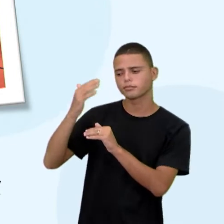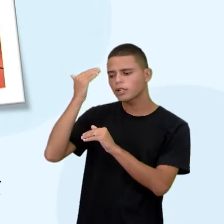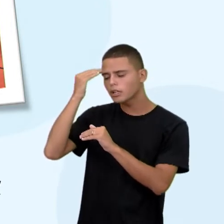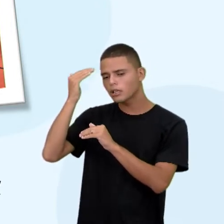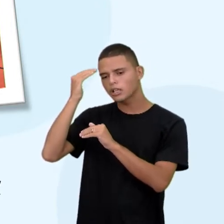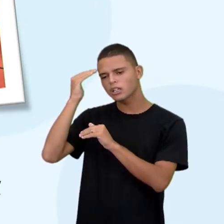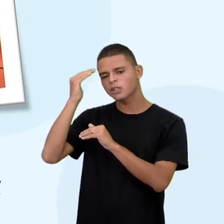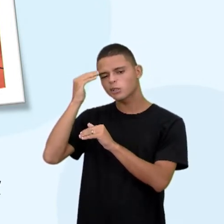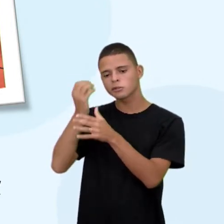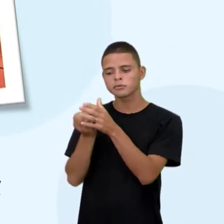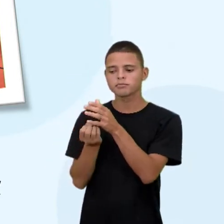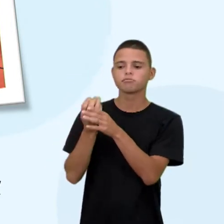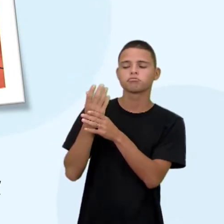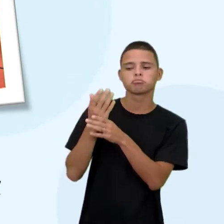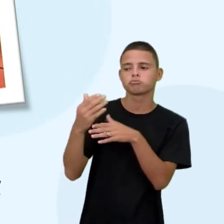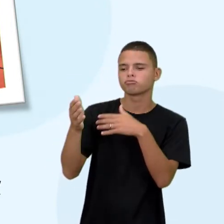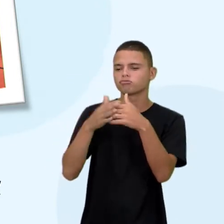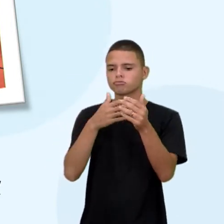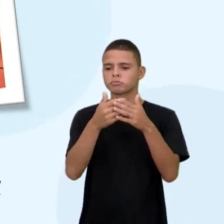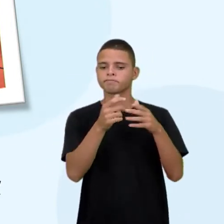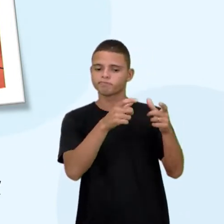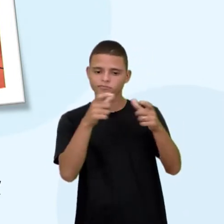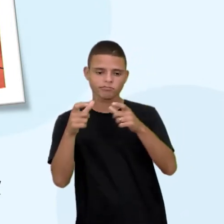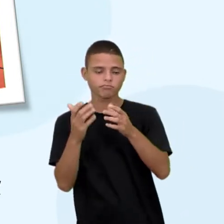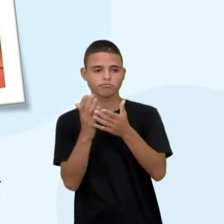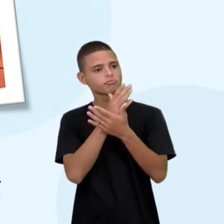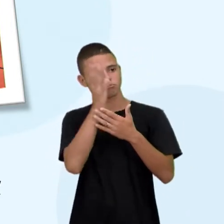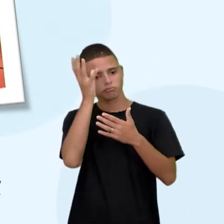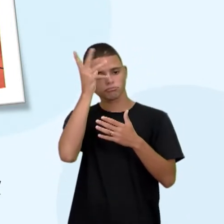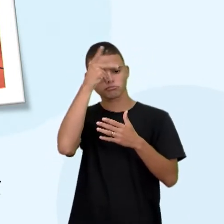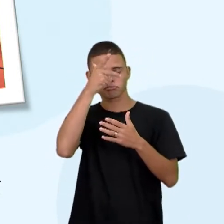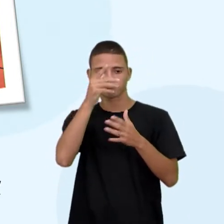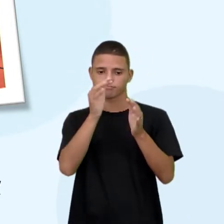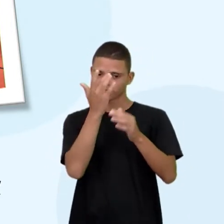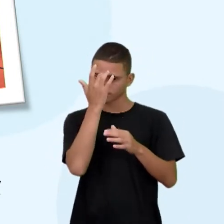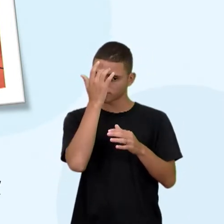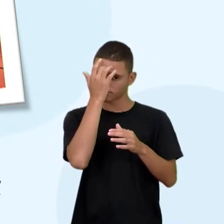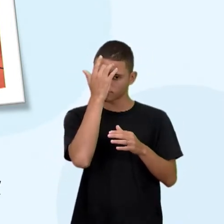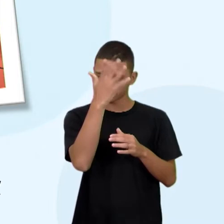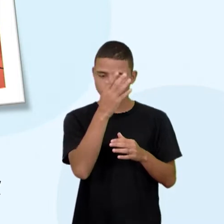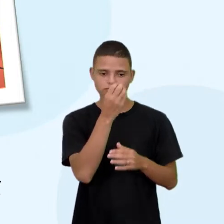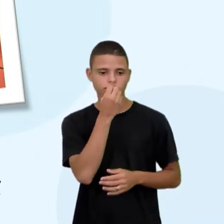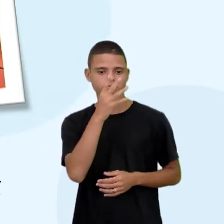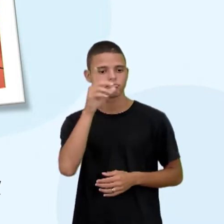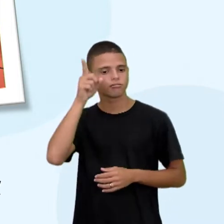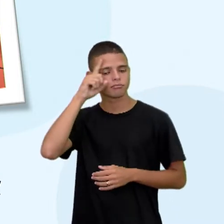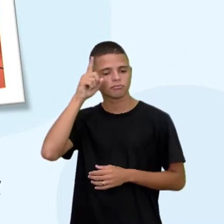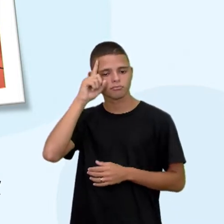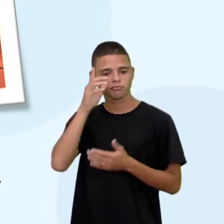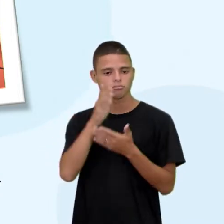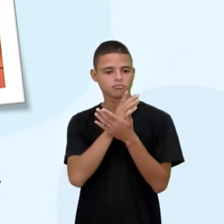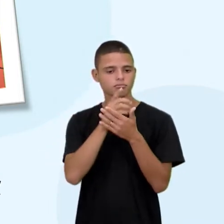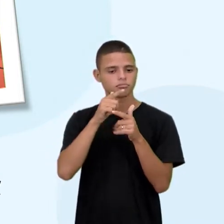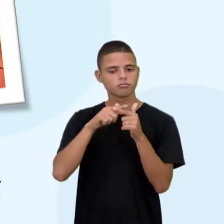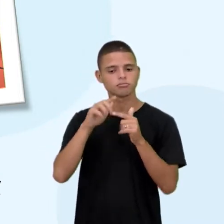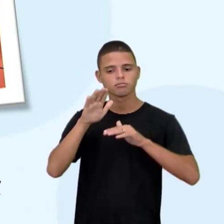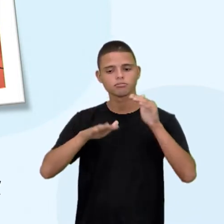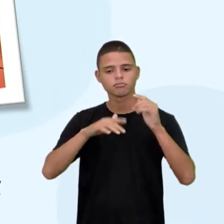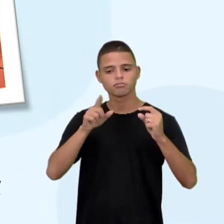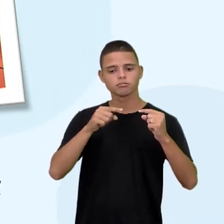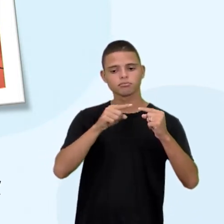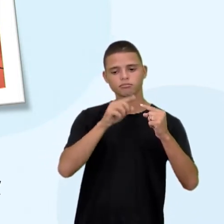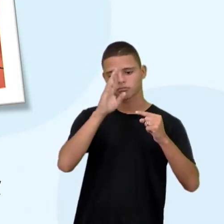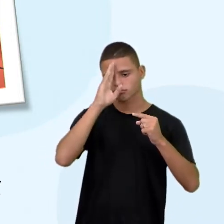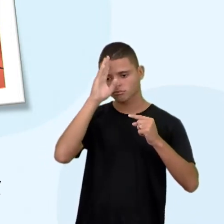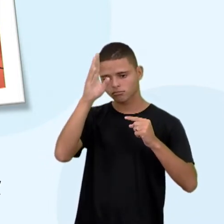alguma coisa, criar soluções eficazes e pensadas para os problemas do dia a dia. Talvez esse seja o objetivo primordial